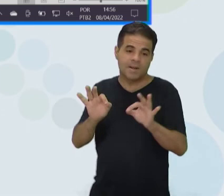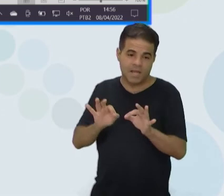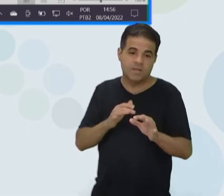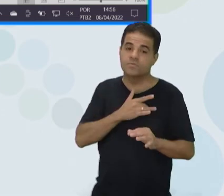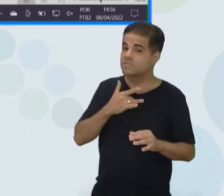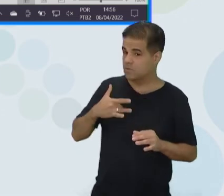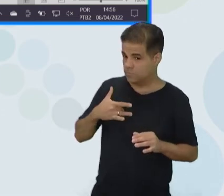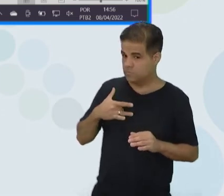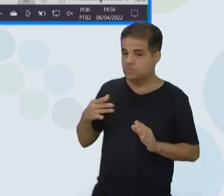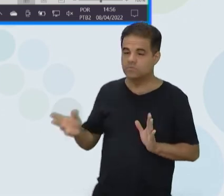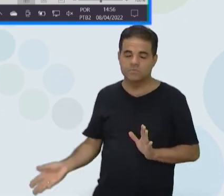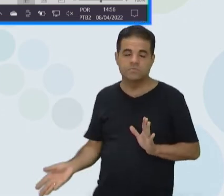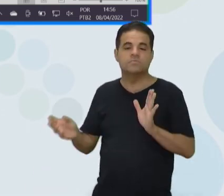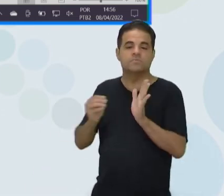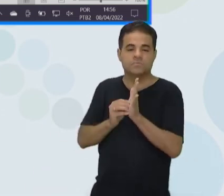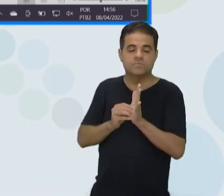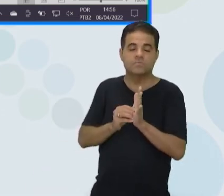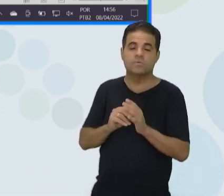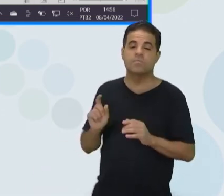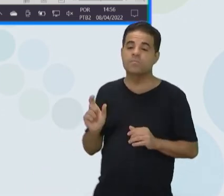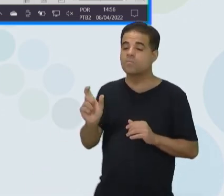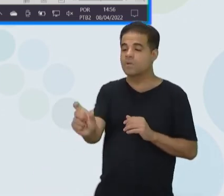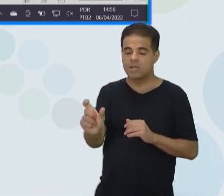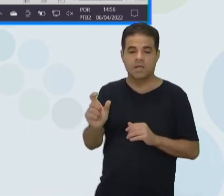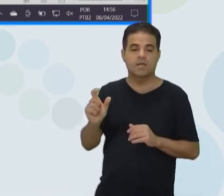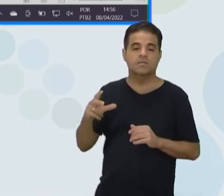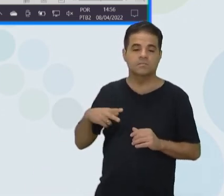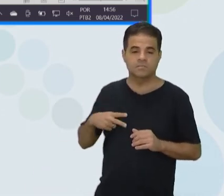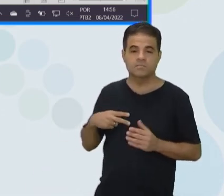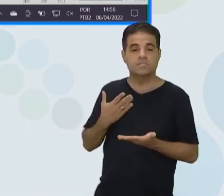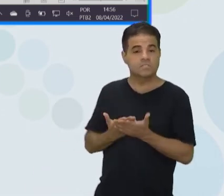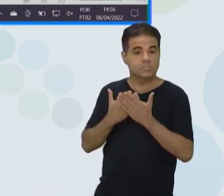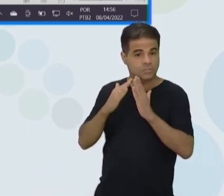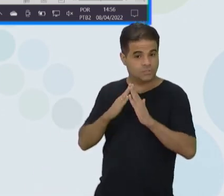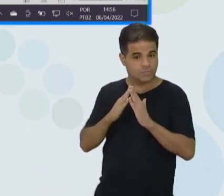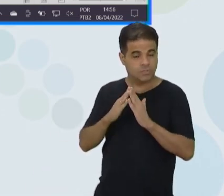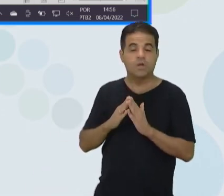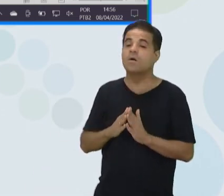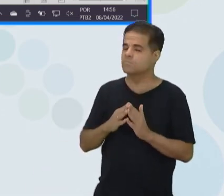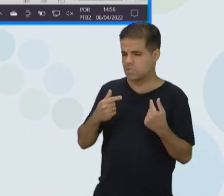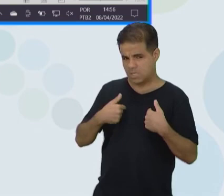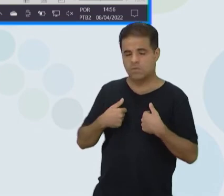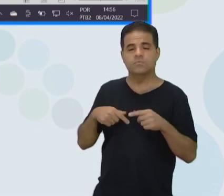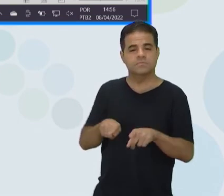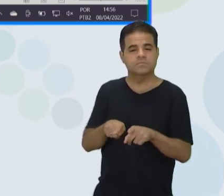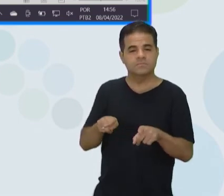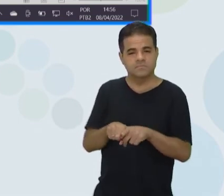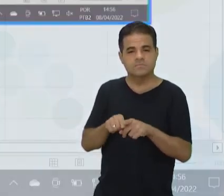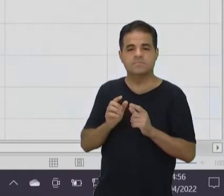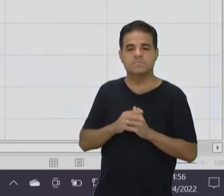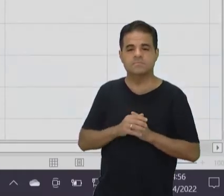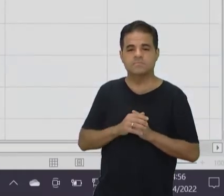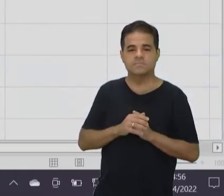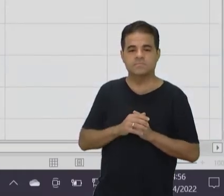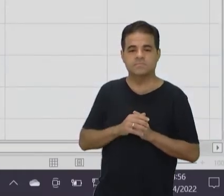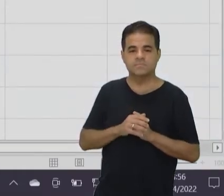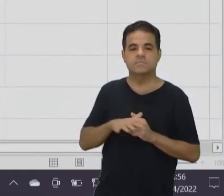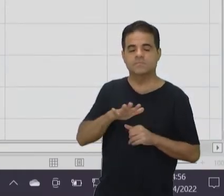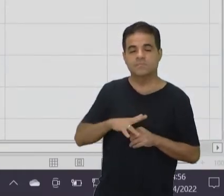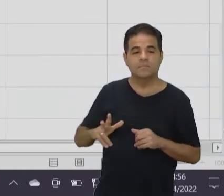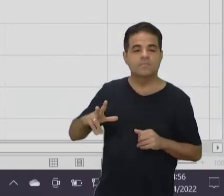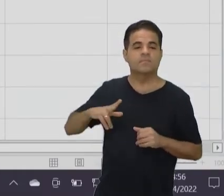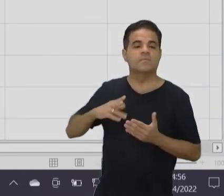né? Então vamos colocar plano de saúde. O meu eu pago... E a escola, né? Porque eu também coloquei ela numa